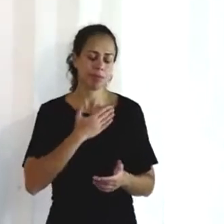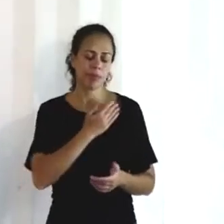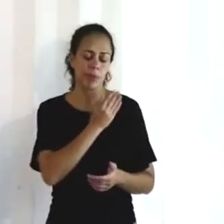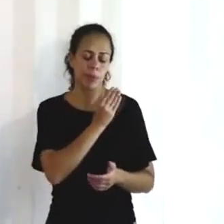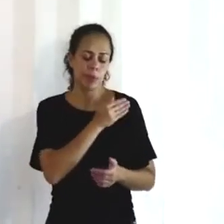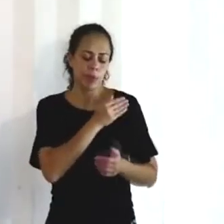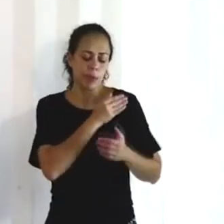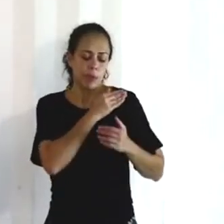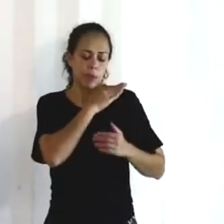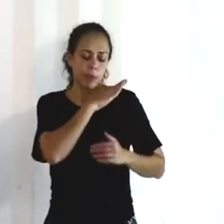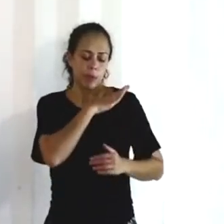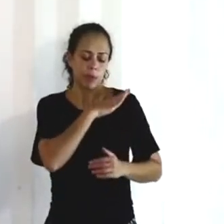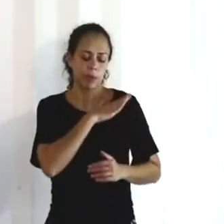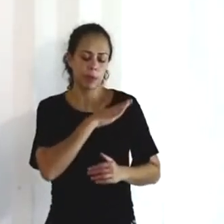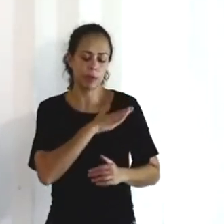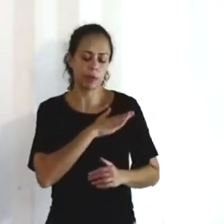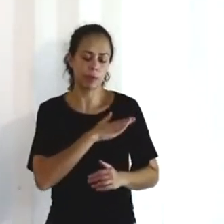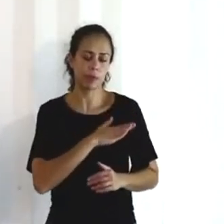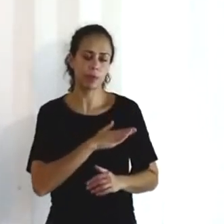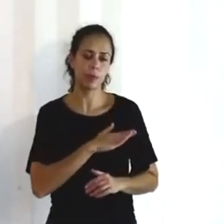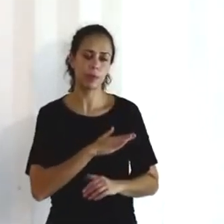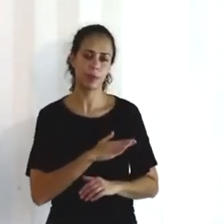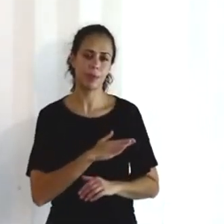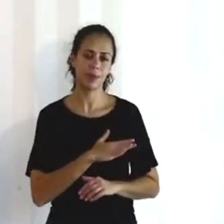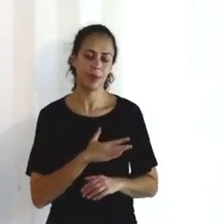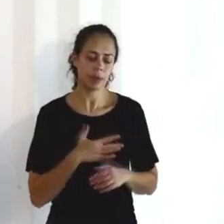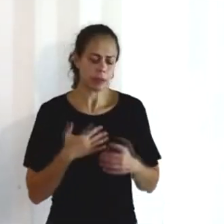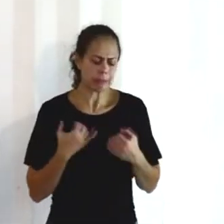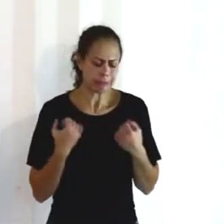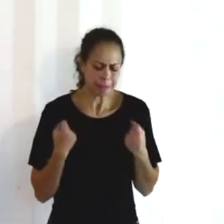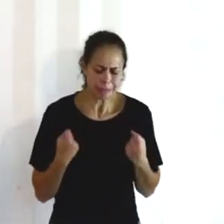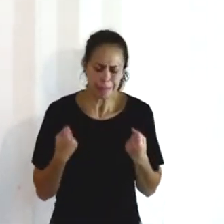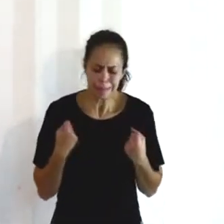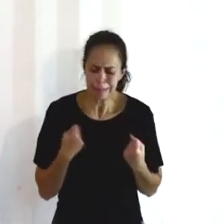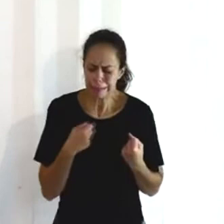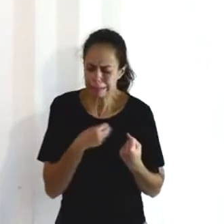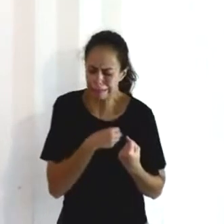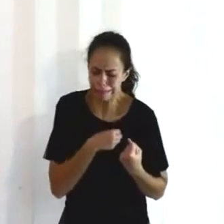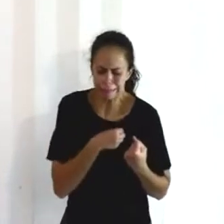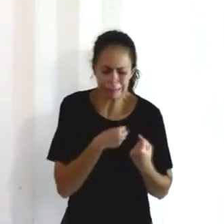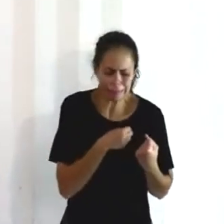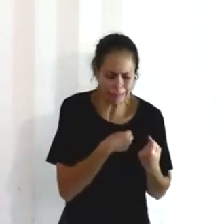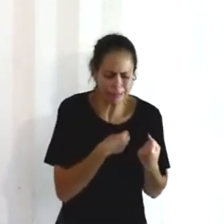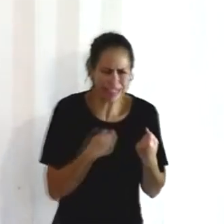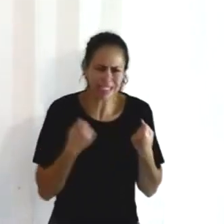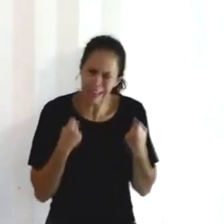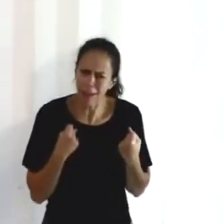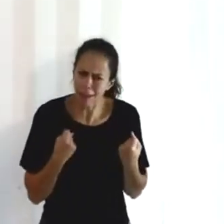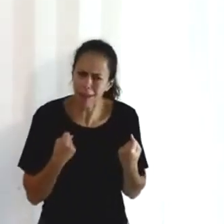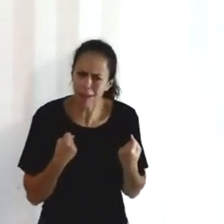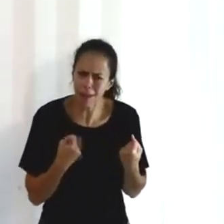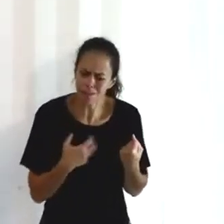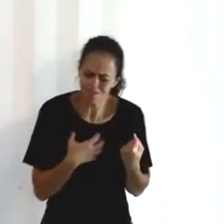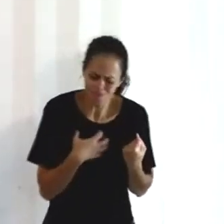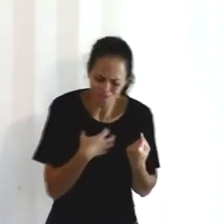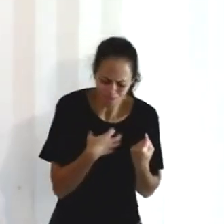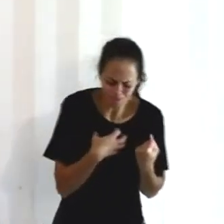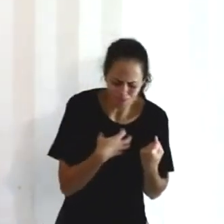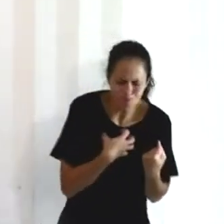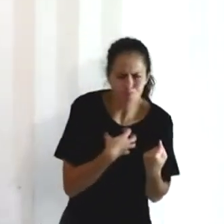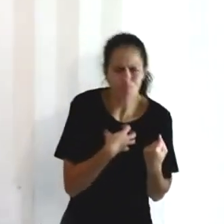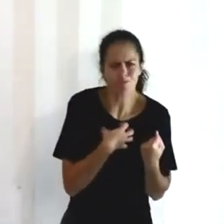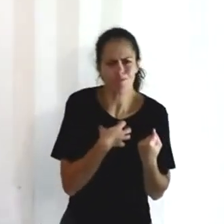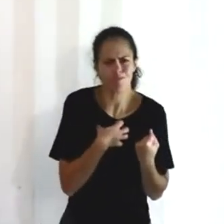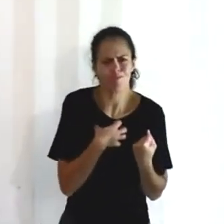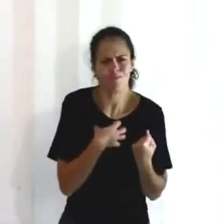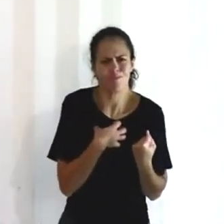Deus, nós deixamos de carregar um peso enorme. Que peso é este? O peso do pecado, o peso do abandono das coisas